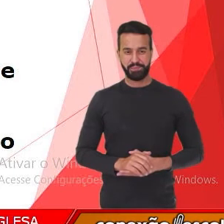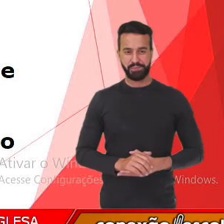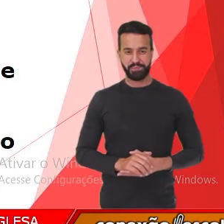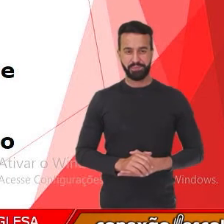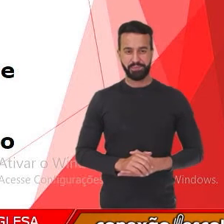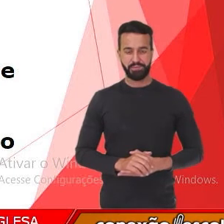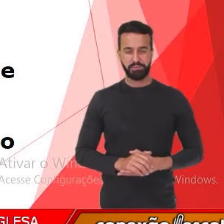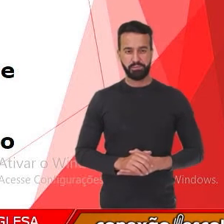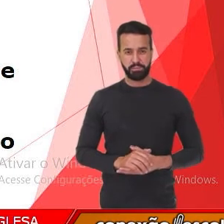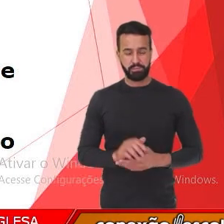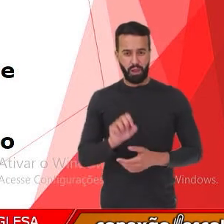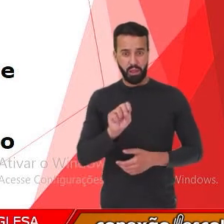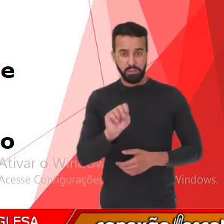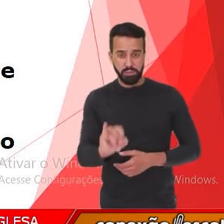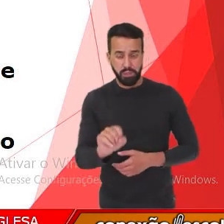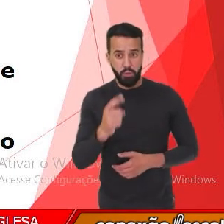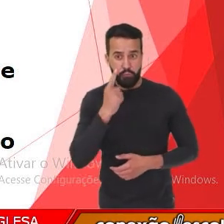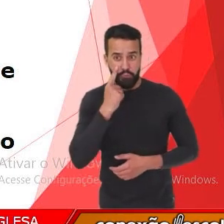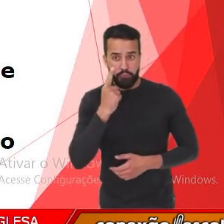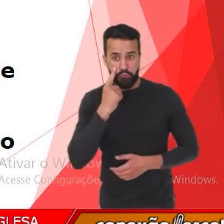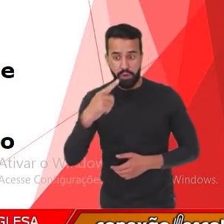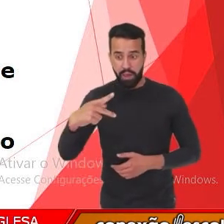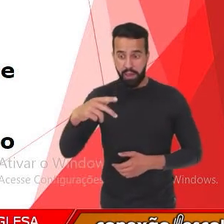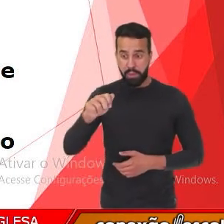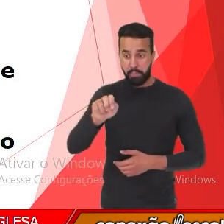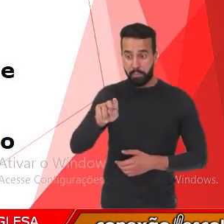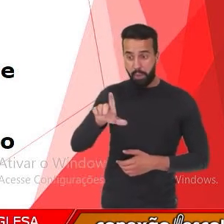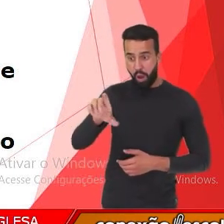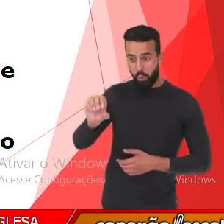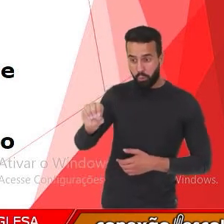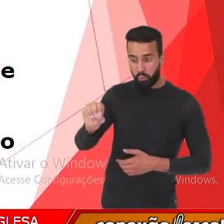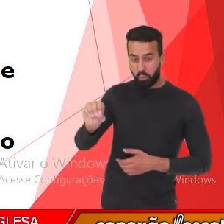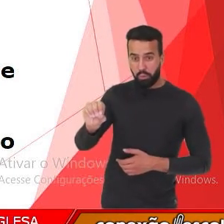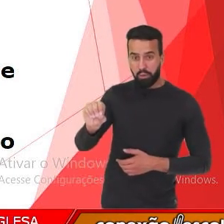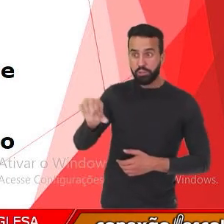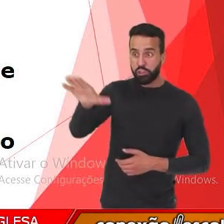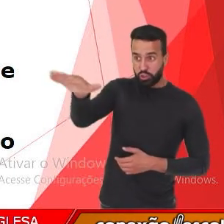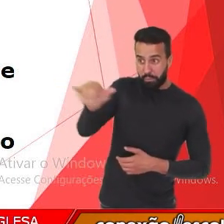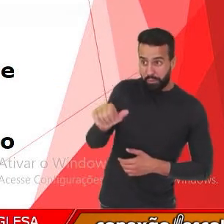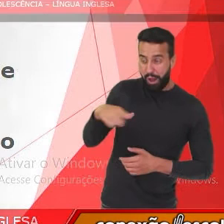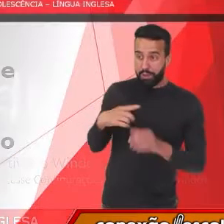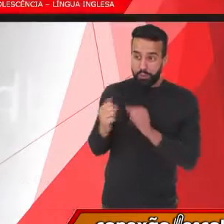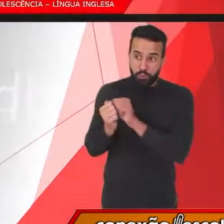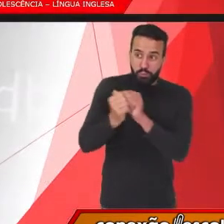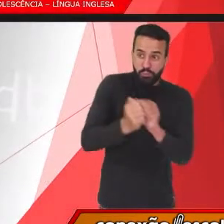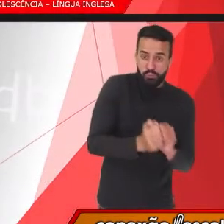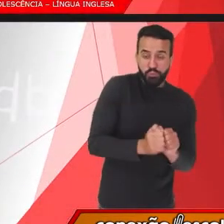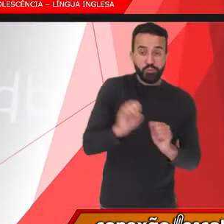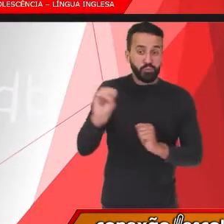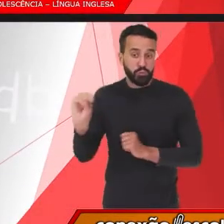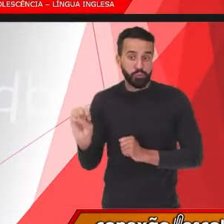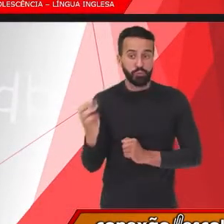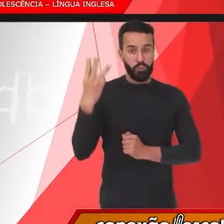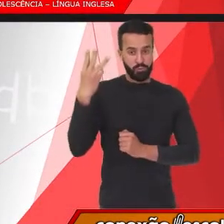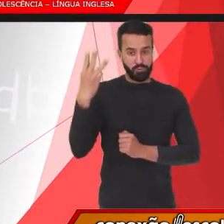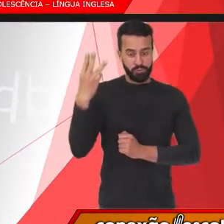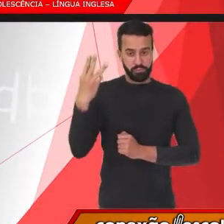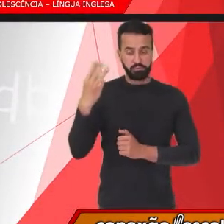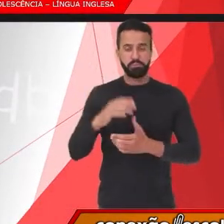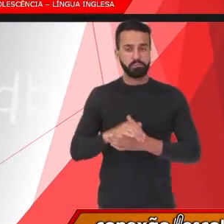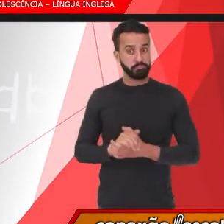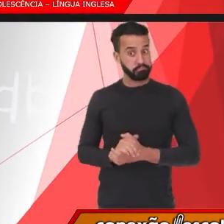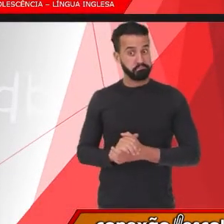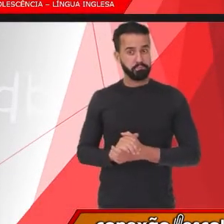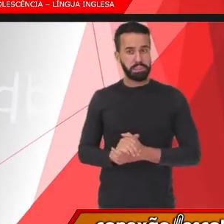show. Se eu ver o Paulo, eu vou chamá-lo para o show. Outra situação, que se